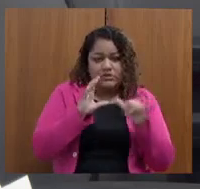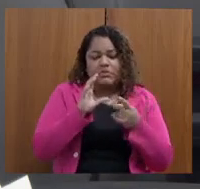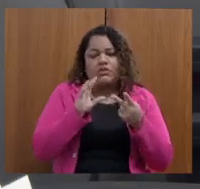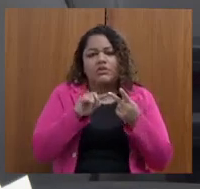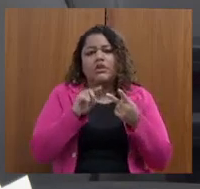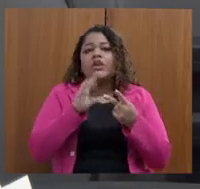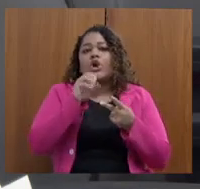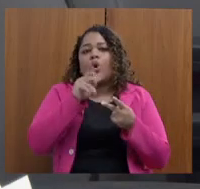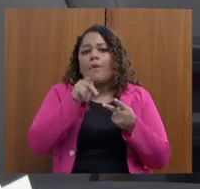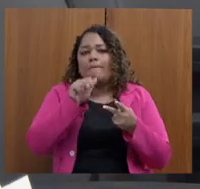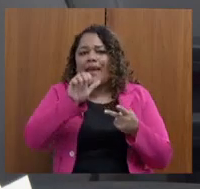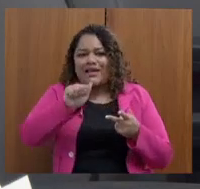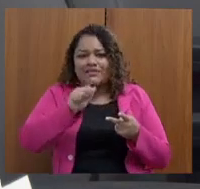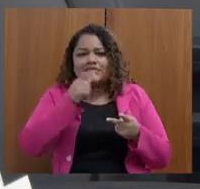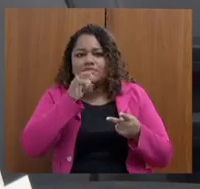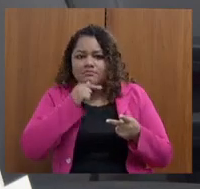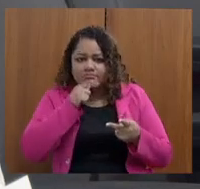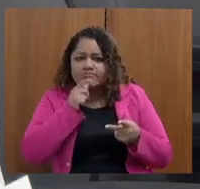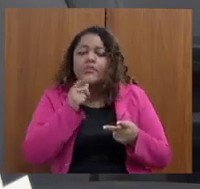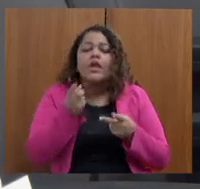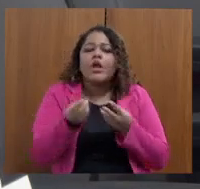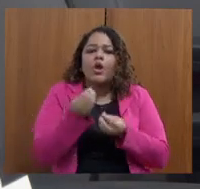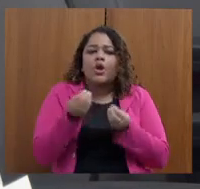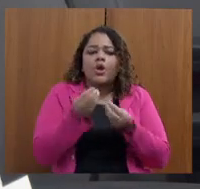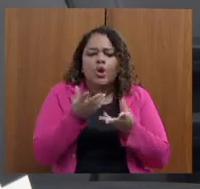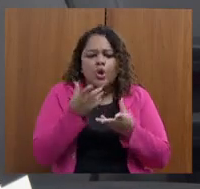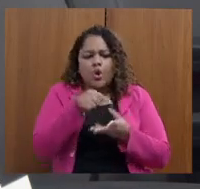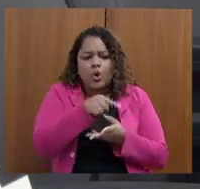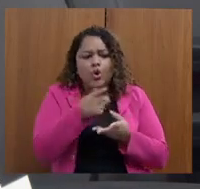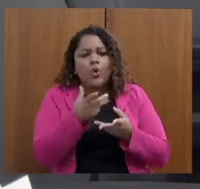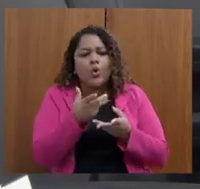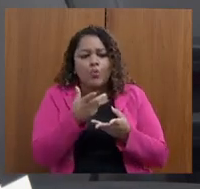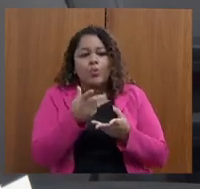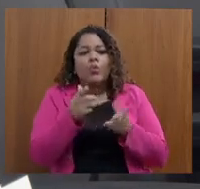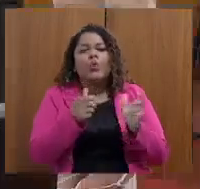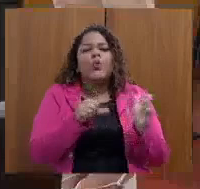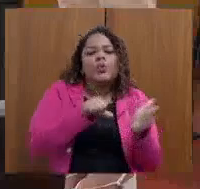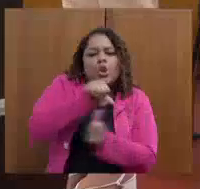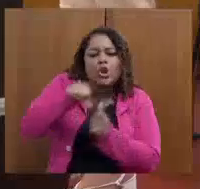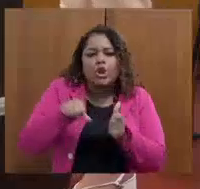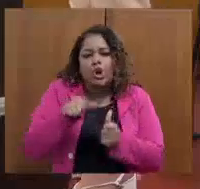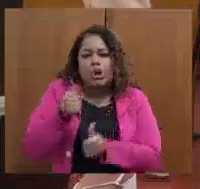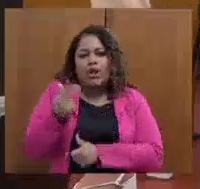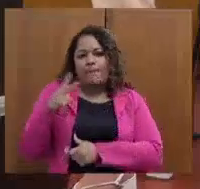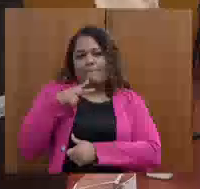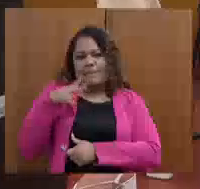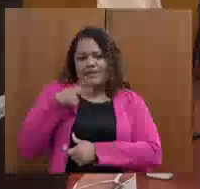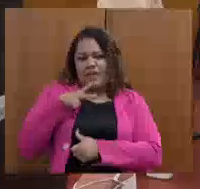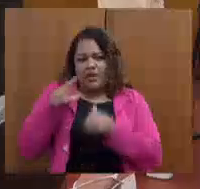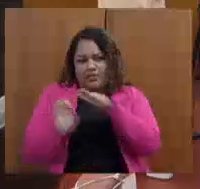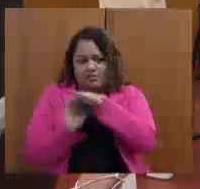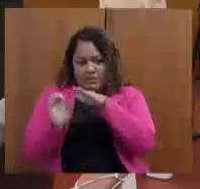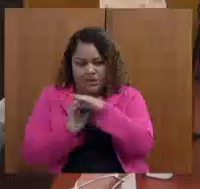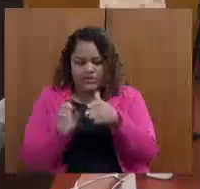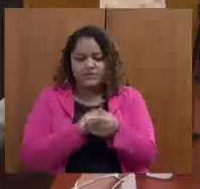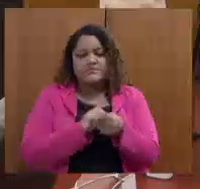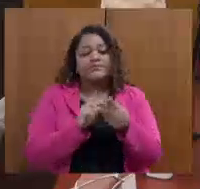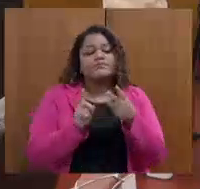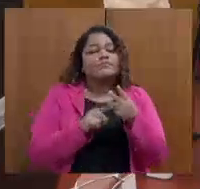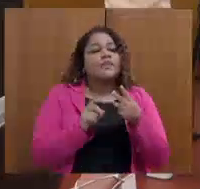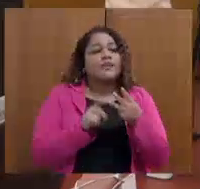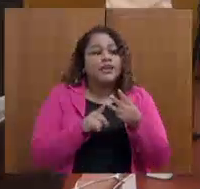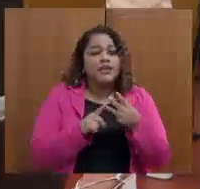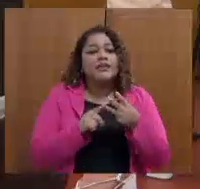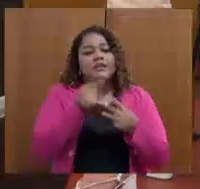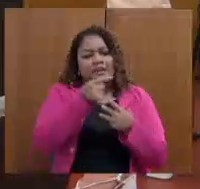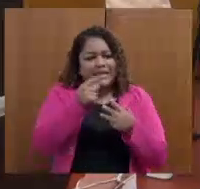se há possibilidade de a perspectiva de ampliação de efetivo na fapemig Obrigada deputada Lohana com a palavra secretário para